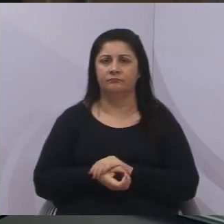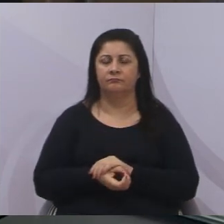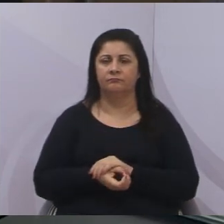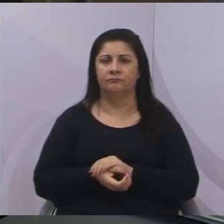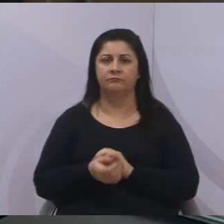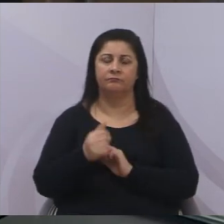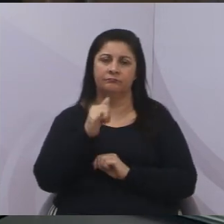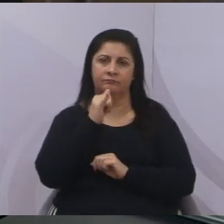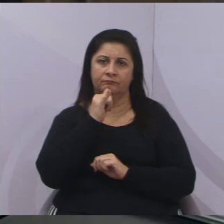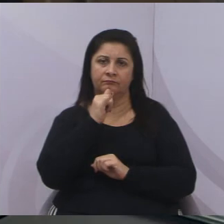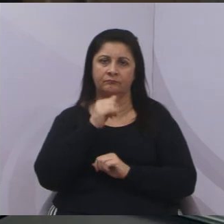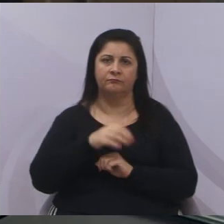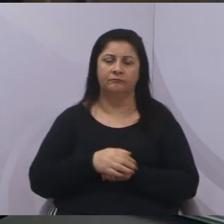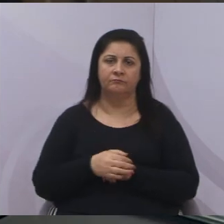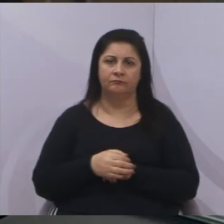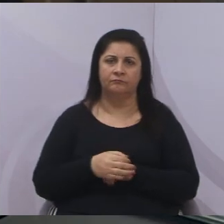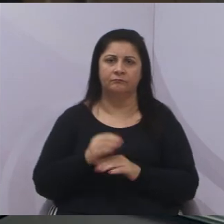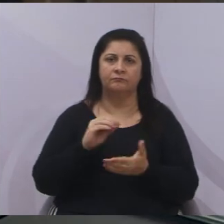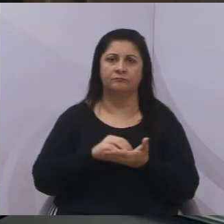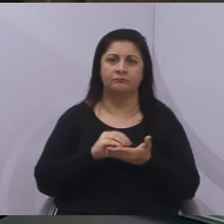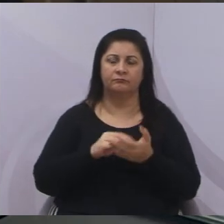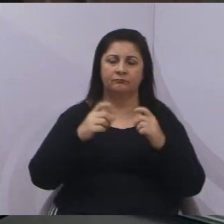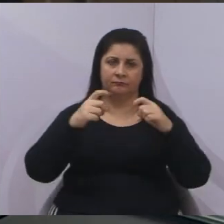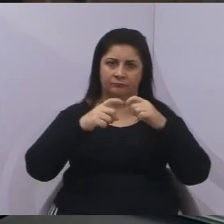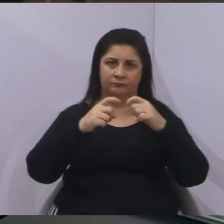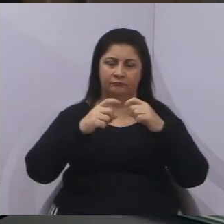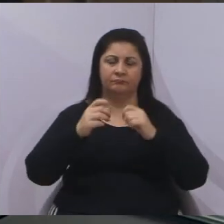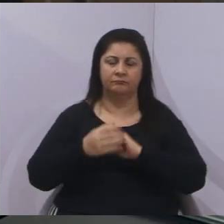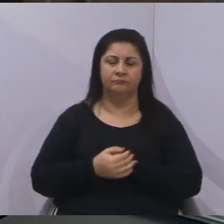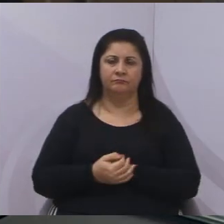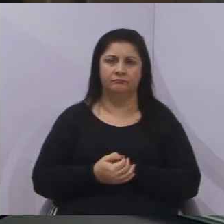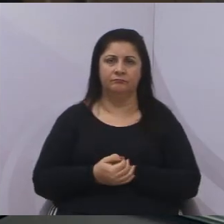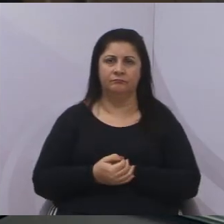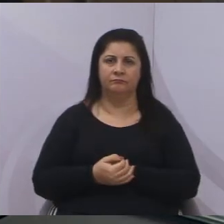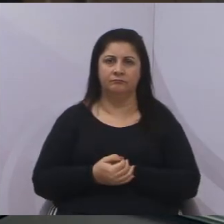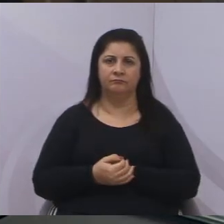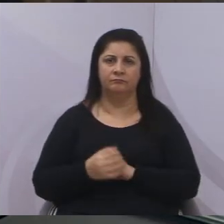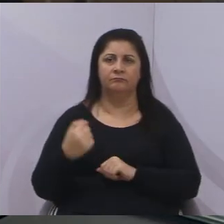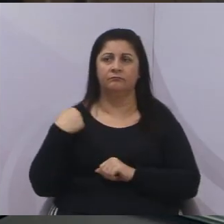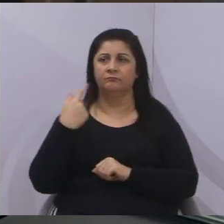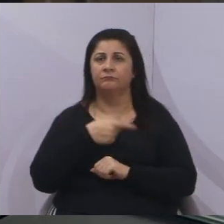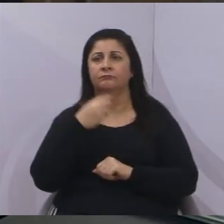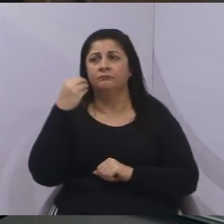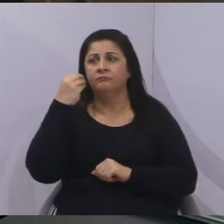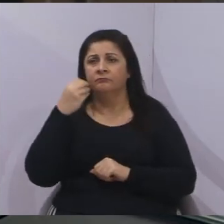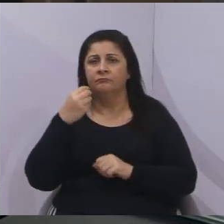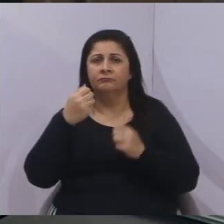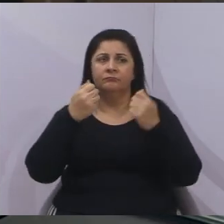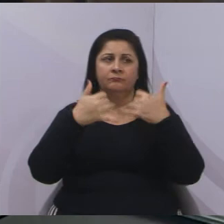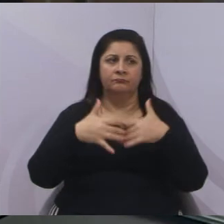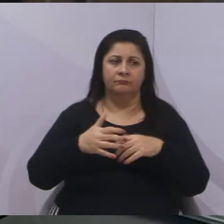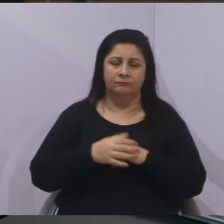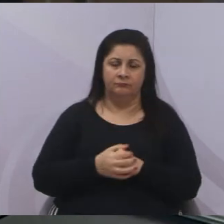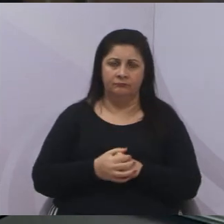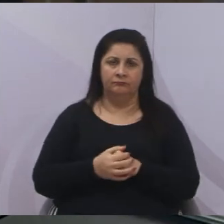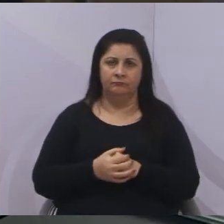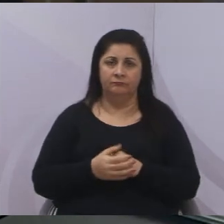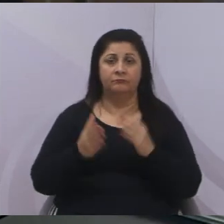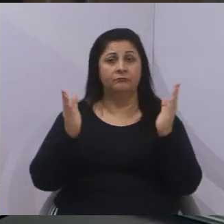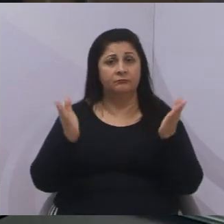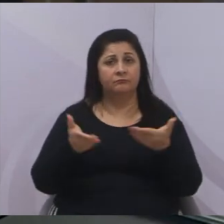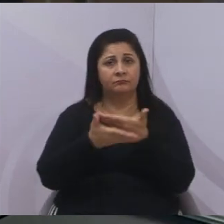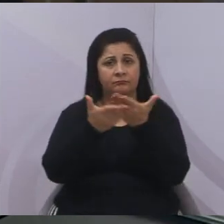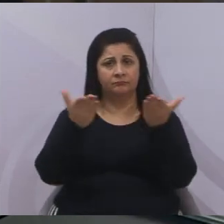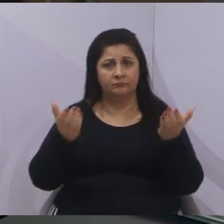por exemplo, está faltando médico nos postos de saúde. E aí a gente tenta argumentar. Acho que esse é um canal maravilhoso para vocês poderem falar sobre